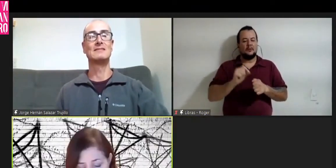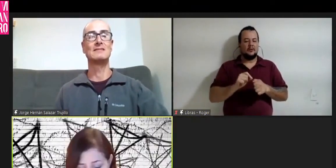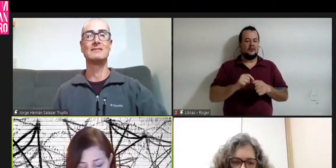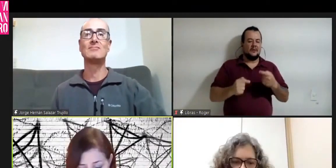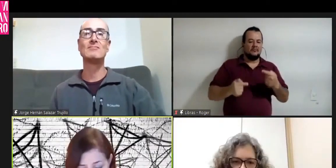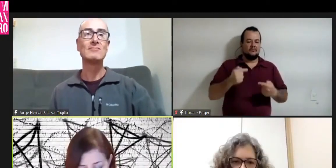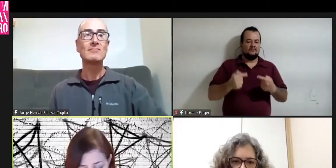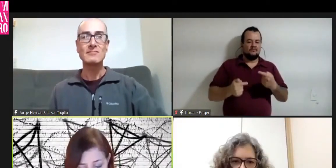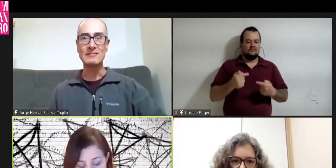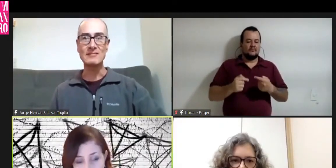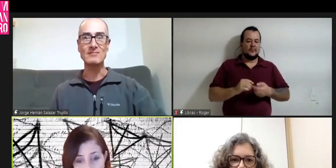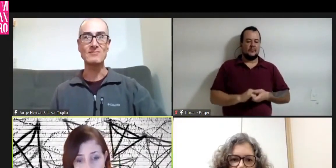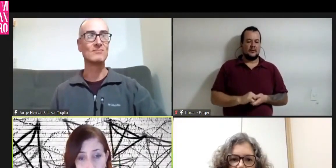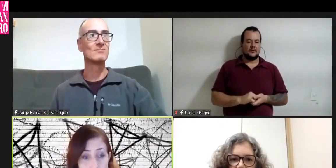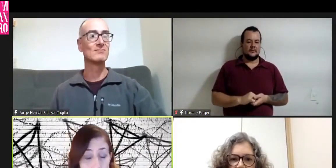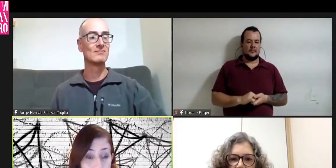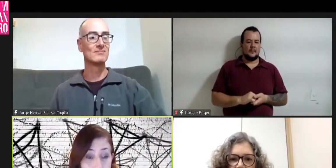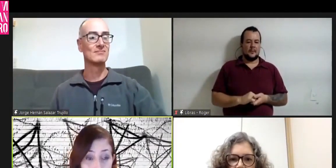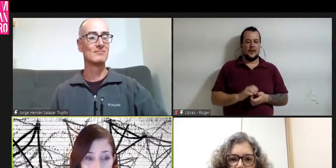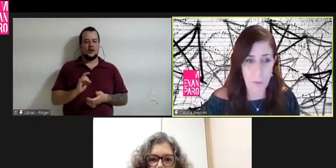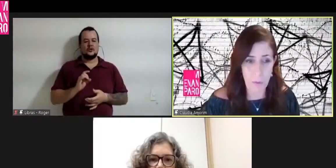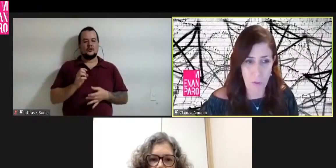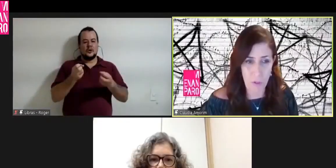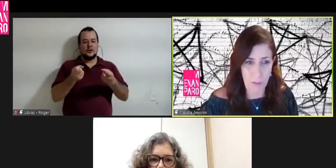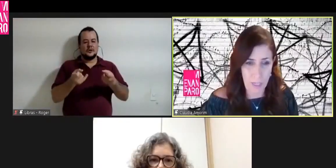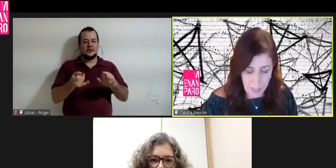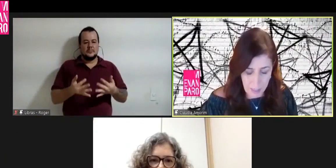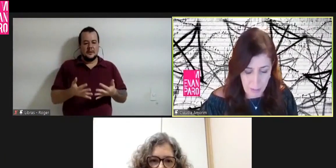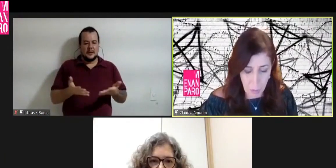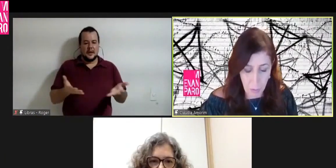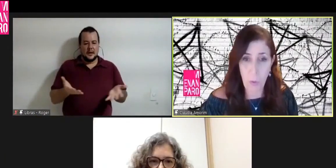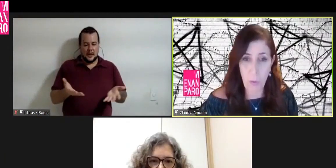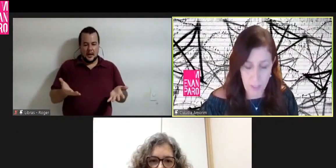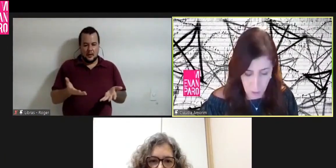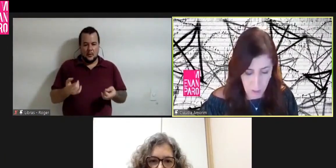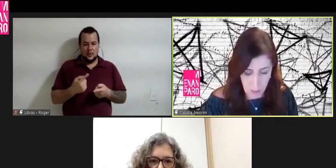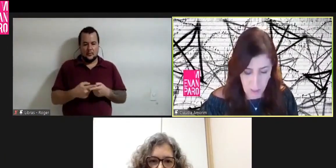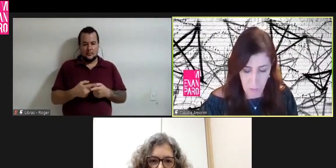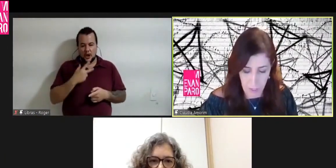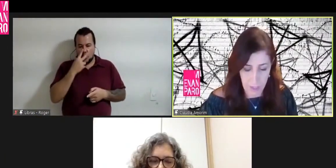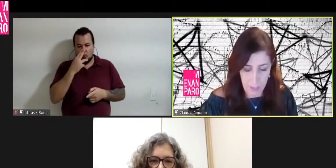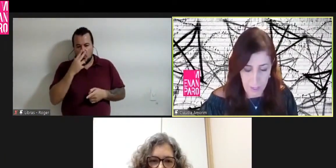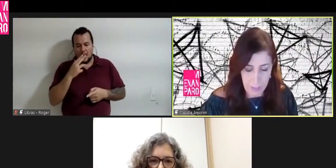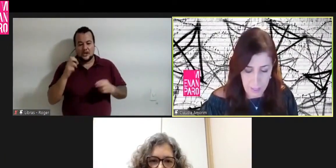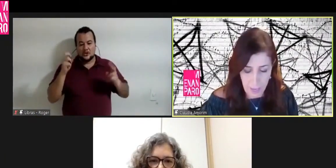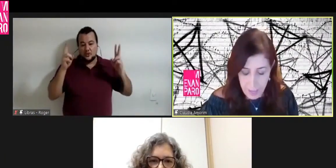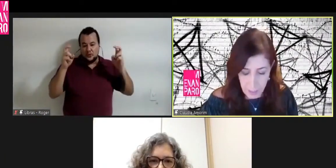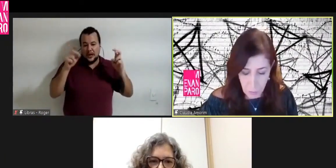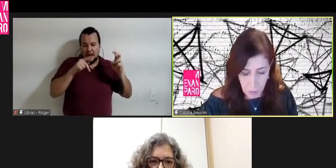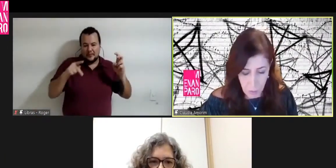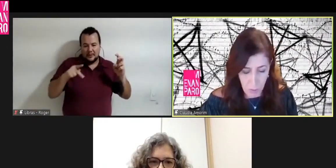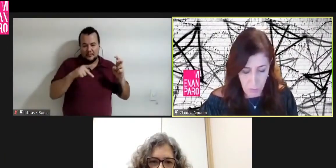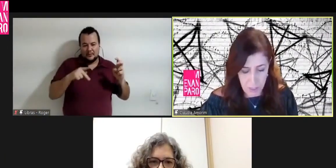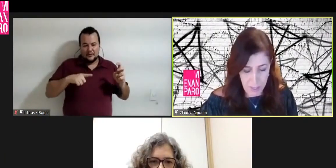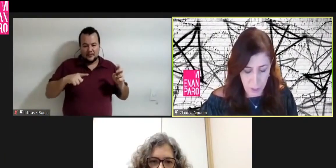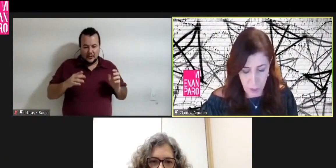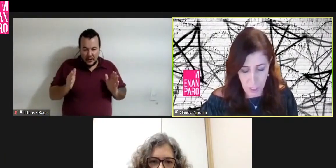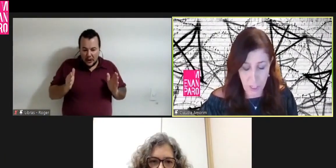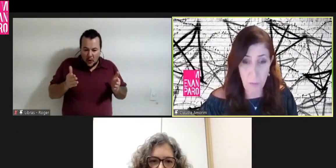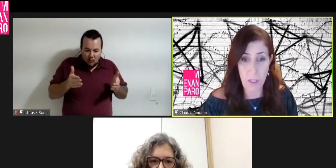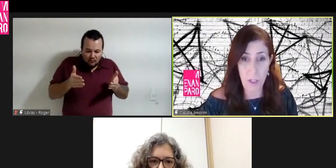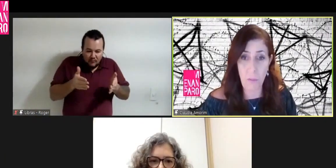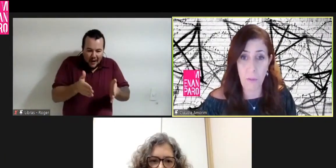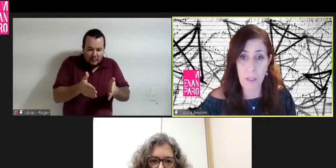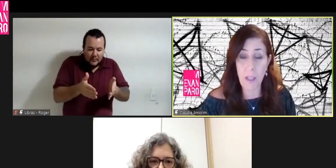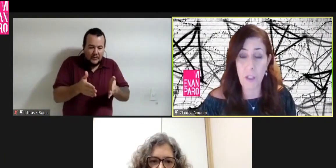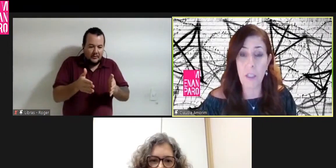salimitei essa frase porque eu acho que o tema da professora Vanessa vai um pouco nessa direção, criar situações de aprendizagem,